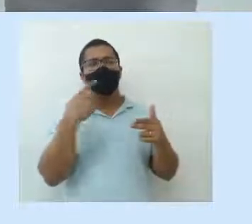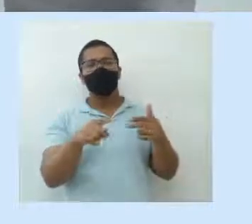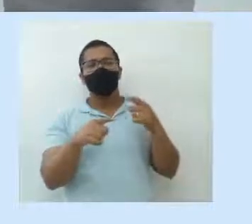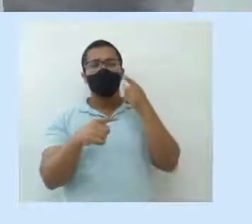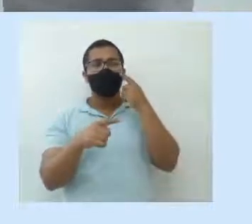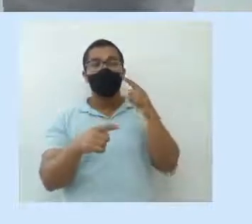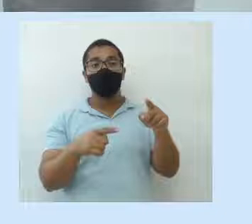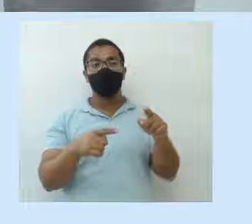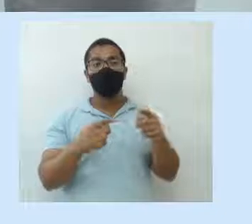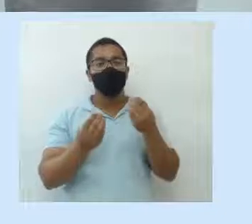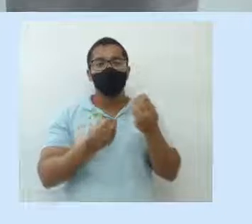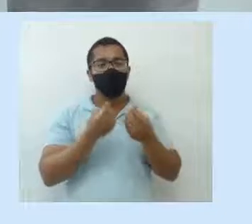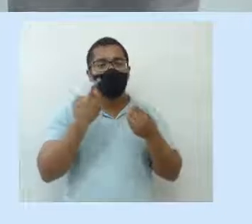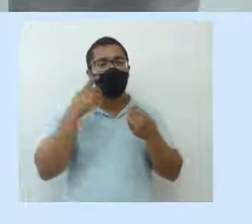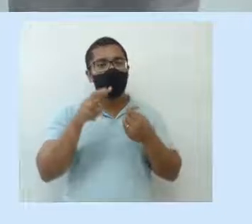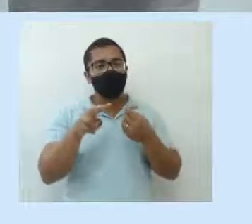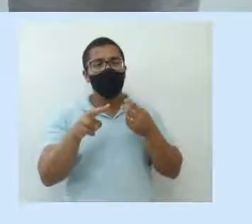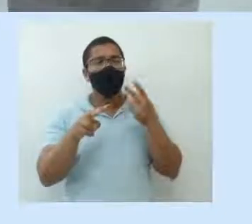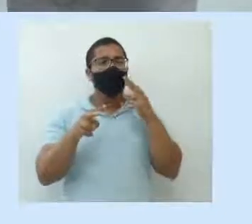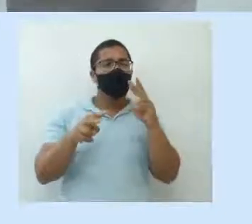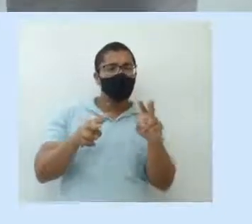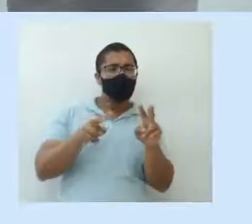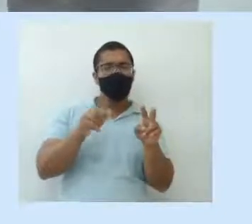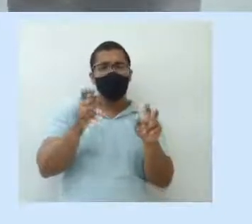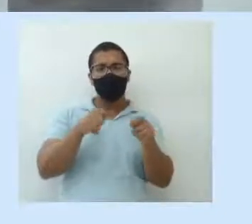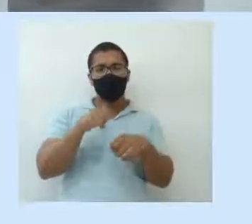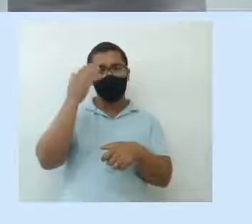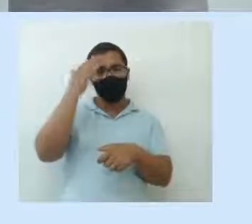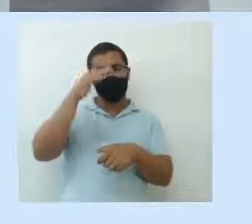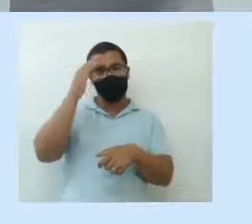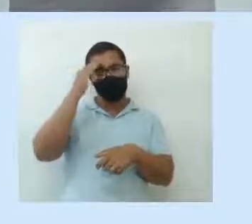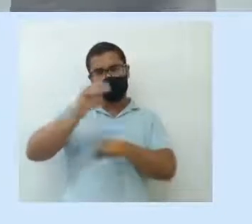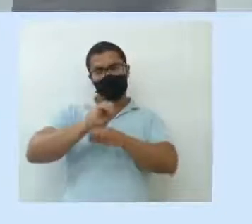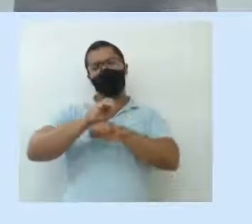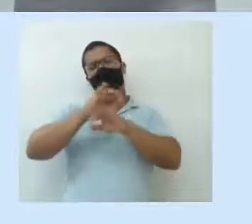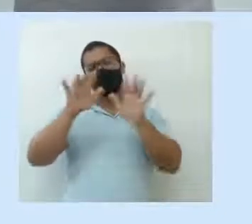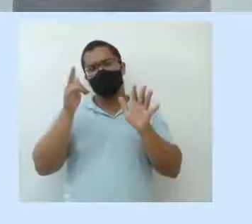geral, é claro, para que você possa entender. Vamos ver aqui.